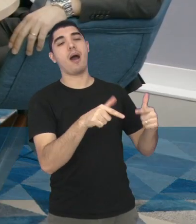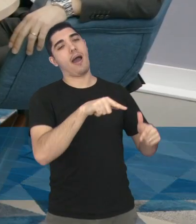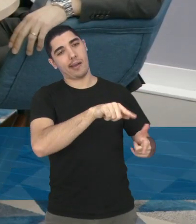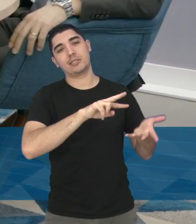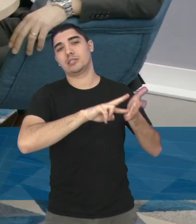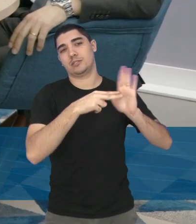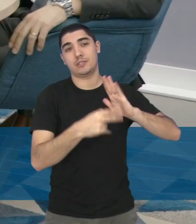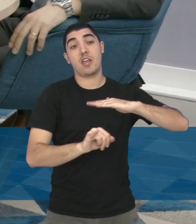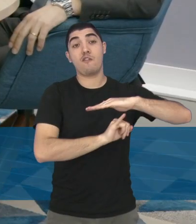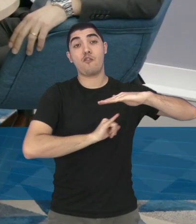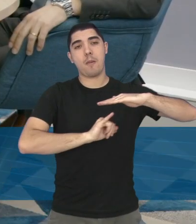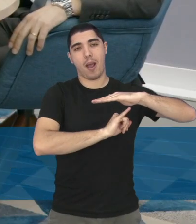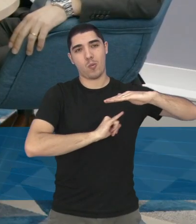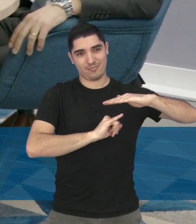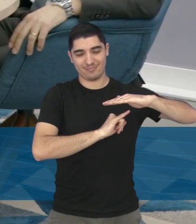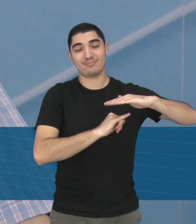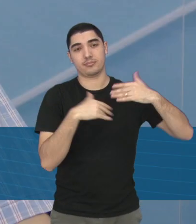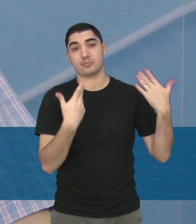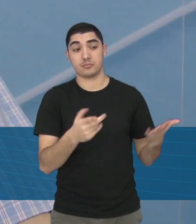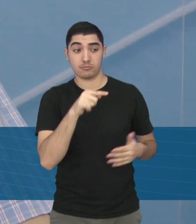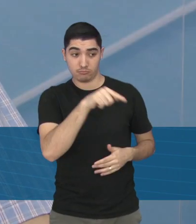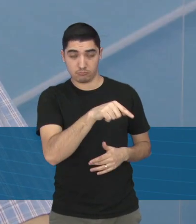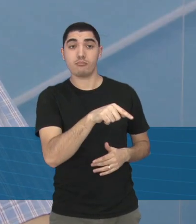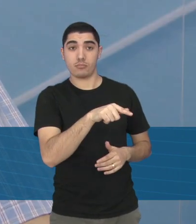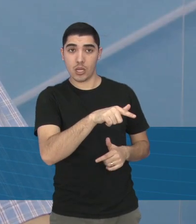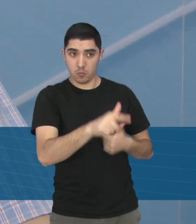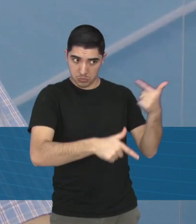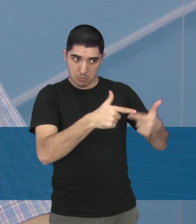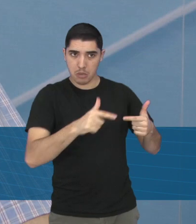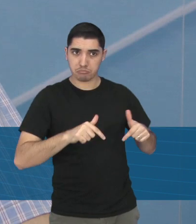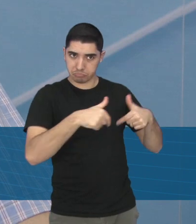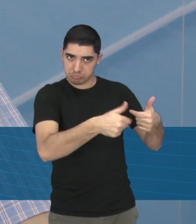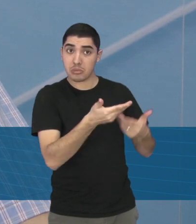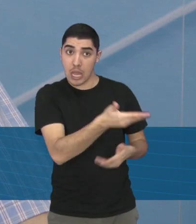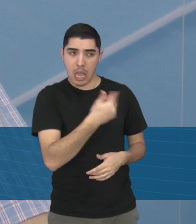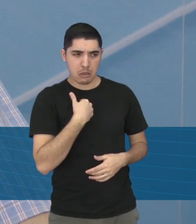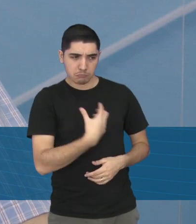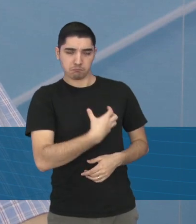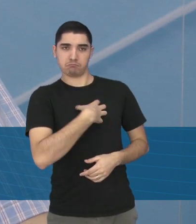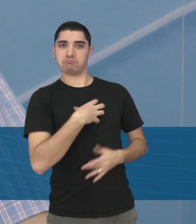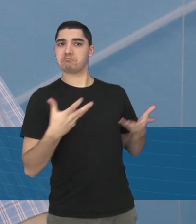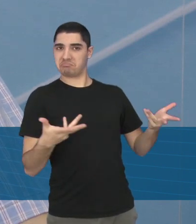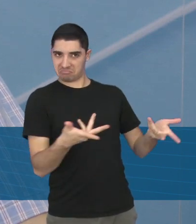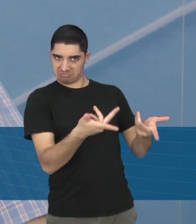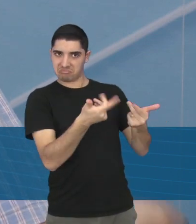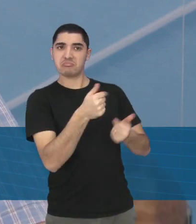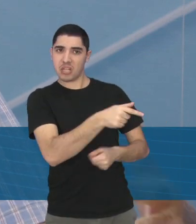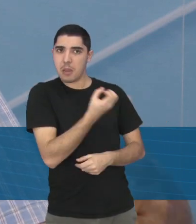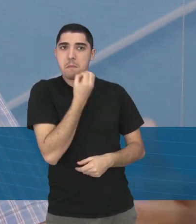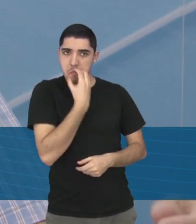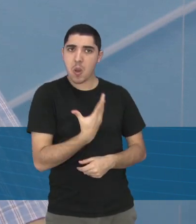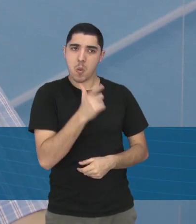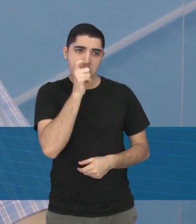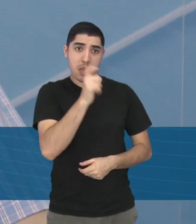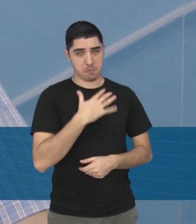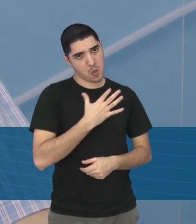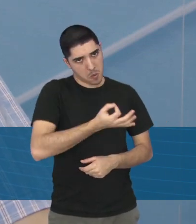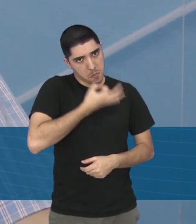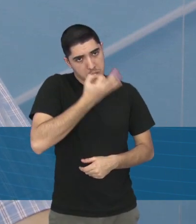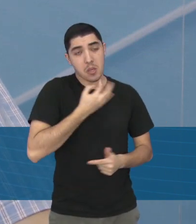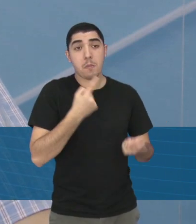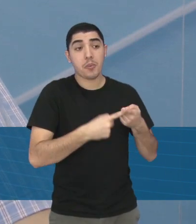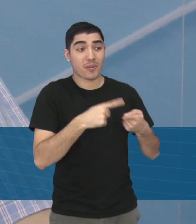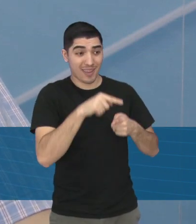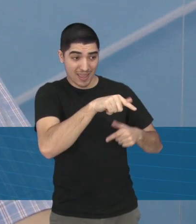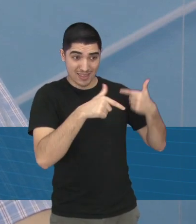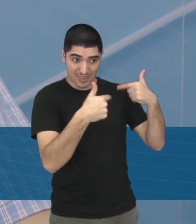atividades informais, que é uma atividade que, a meu ver, é muito interessante, porque muitos desses informais